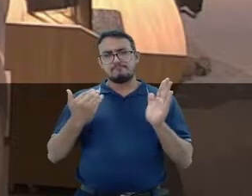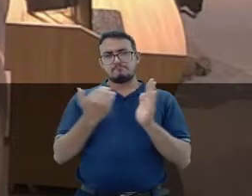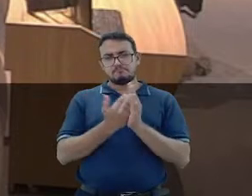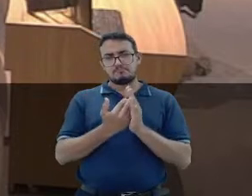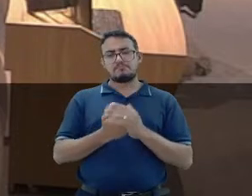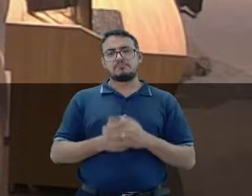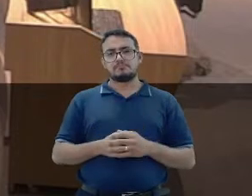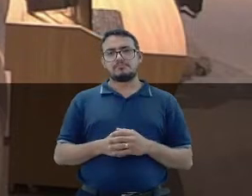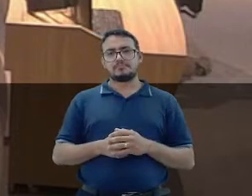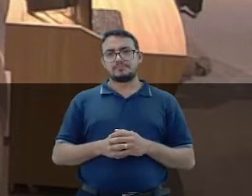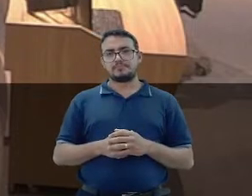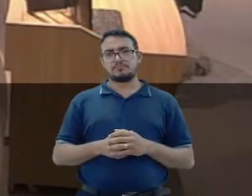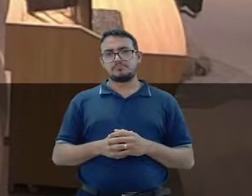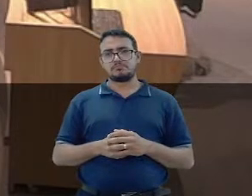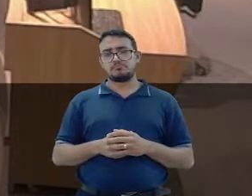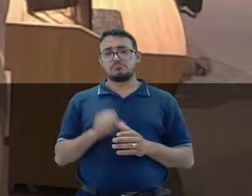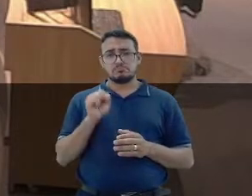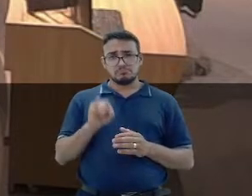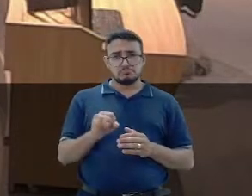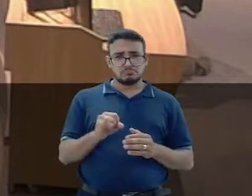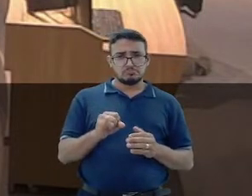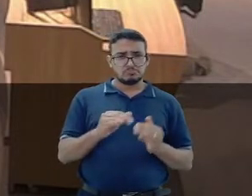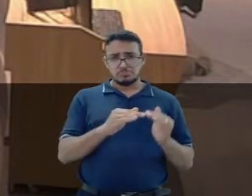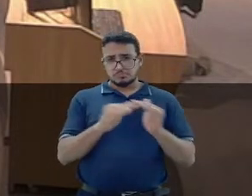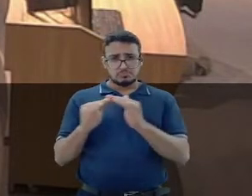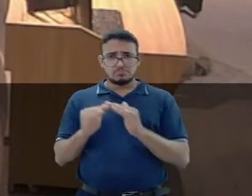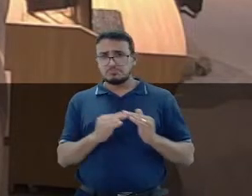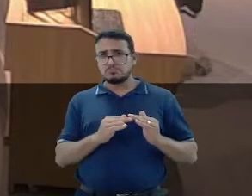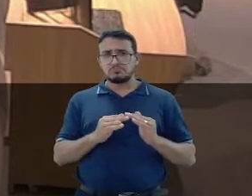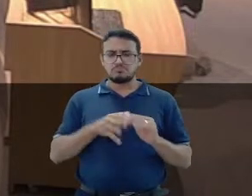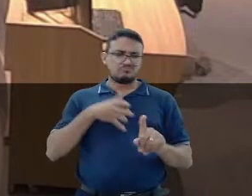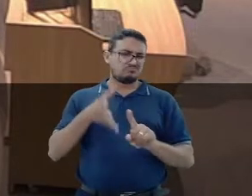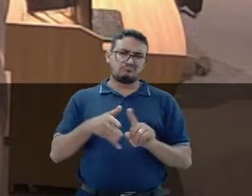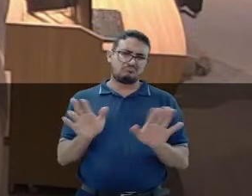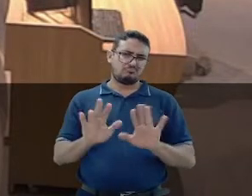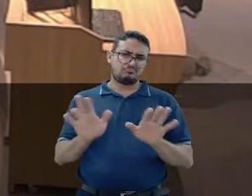houver convergência, não temos intenção de sustentar.